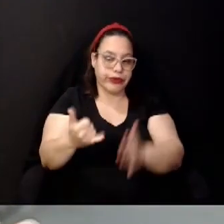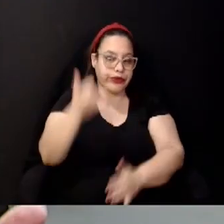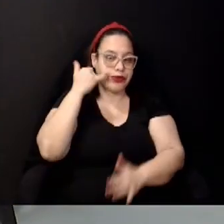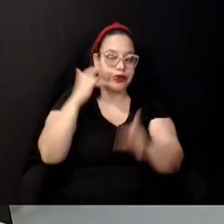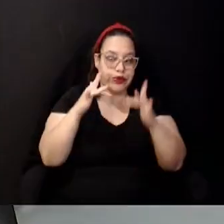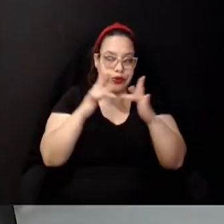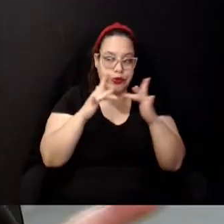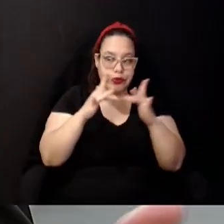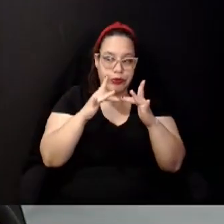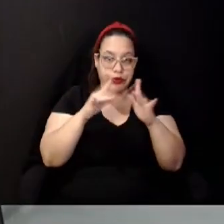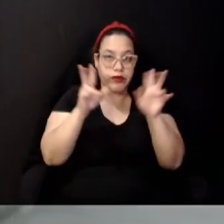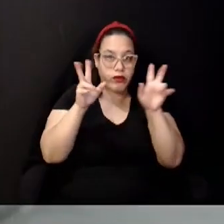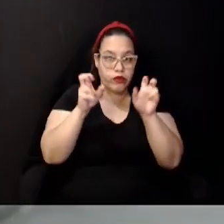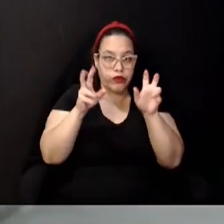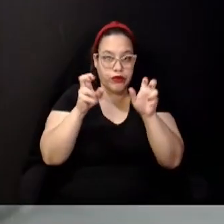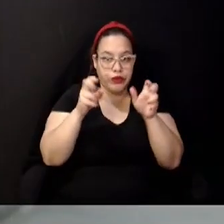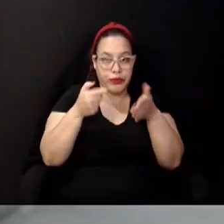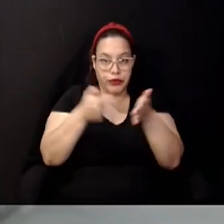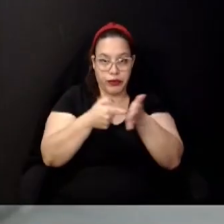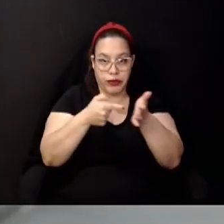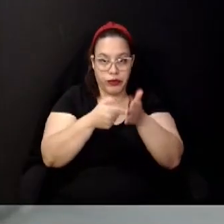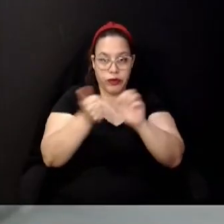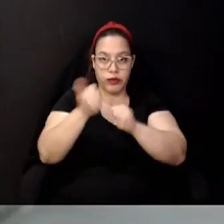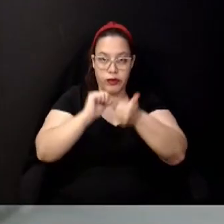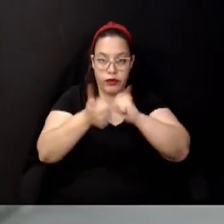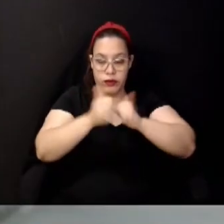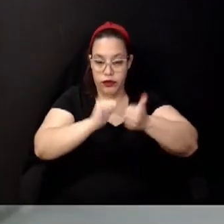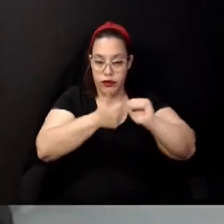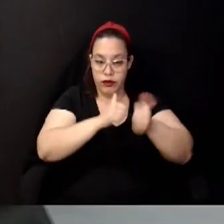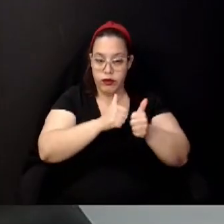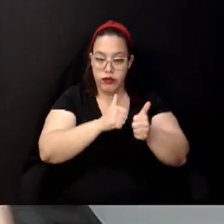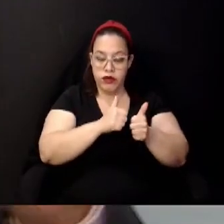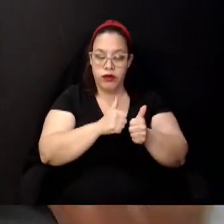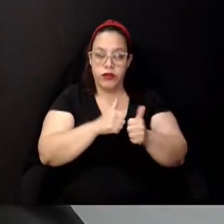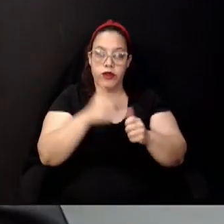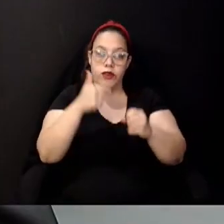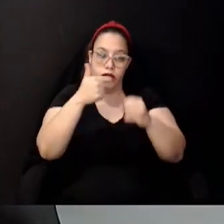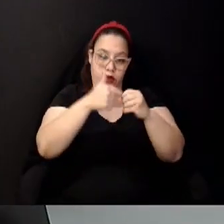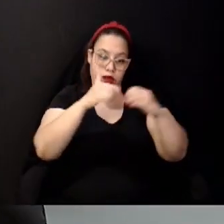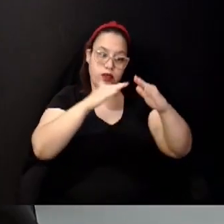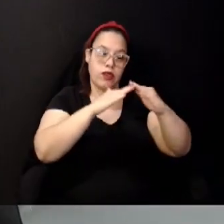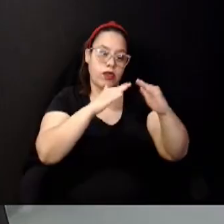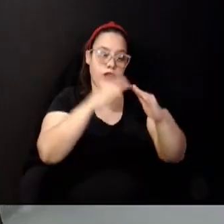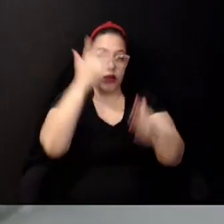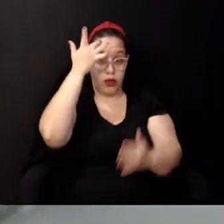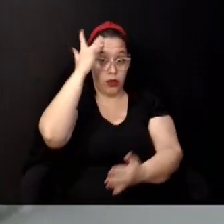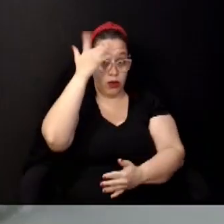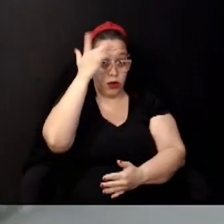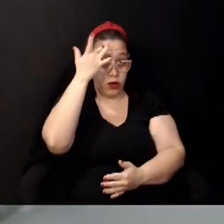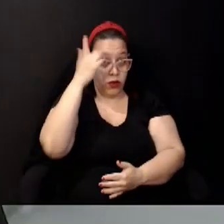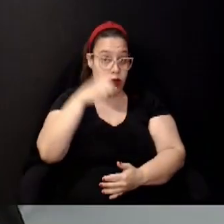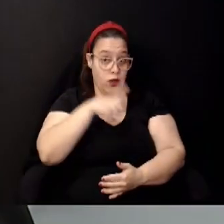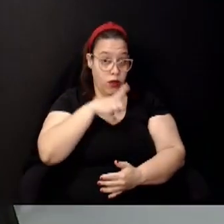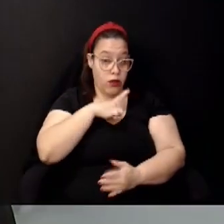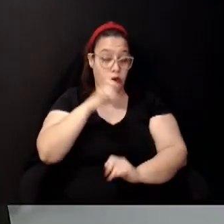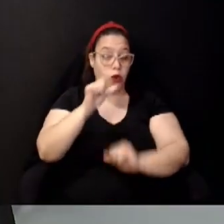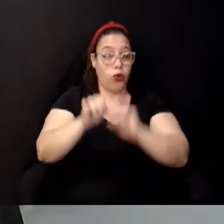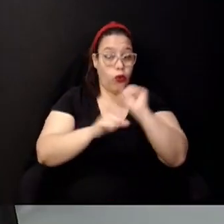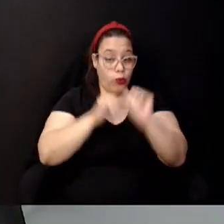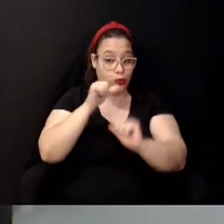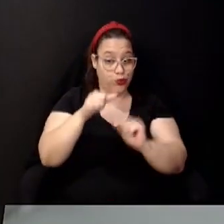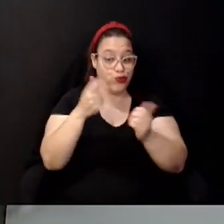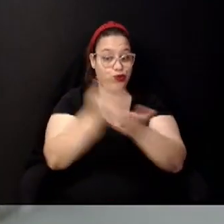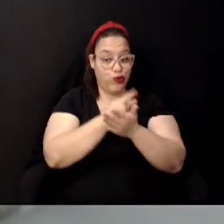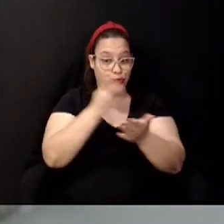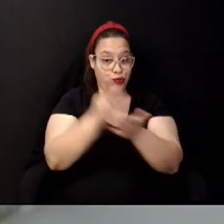suposta avaliação necessária do posto de combustível, que ele acha que pode ter um combustível bomba adulterada, nós faremos uma